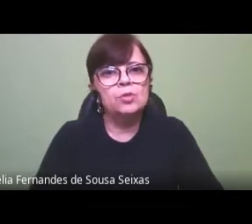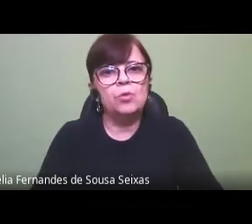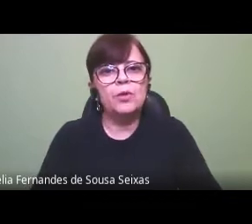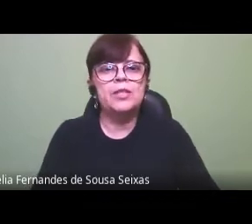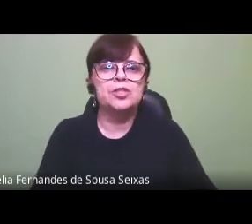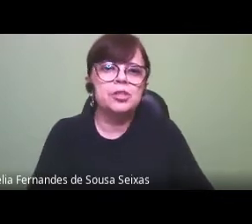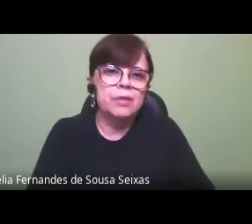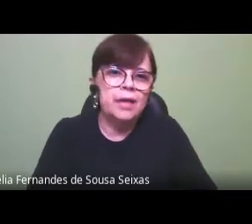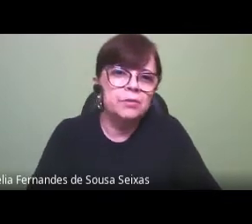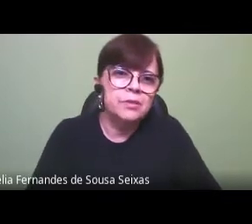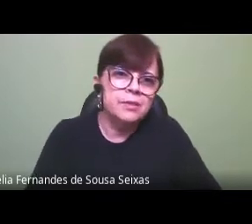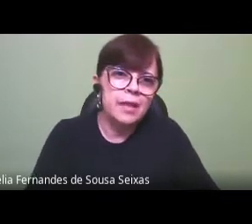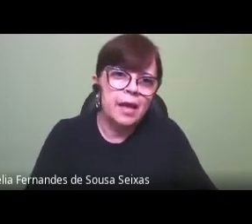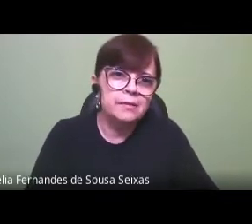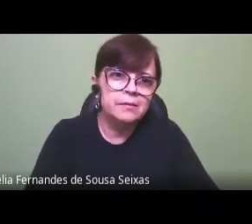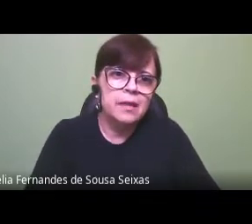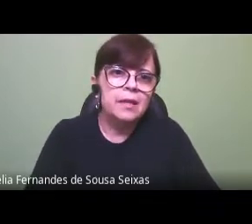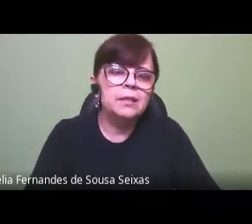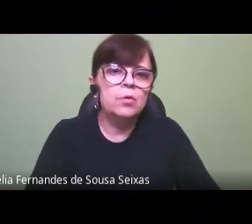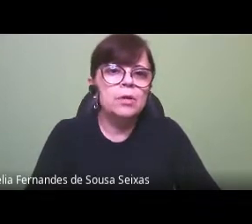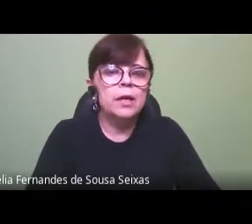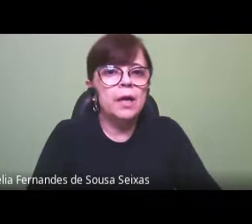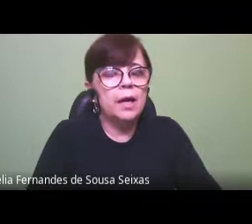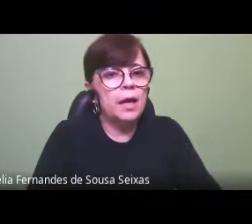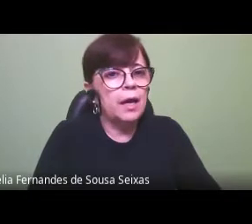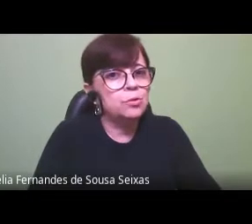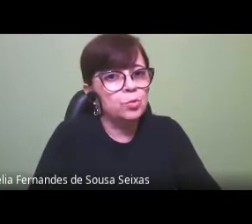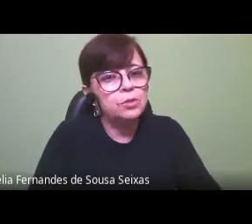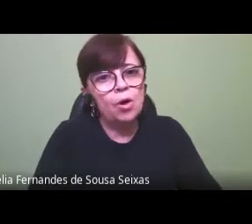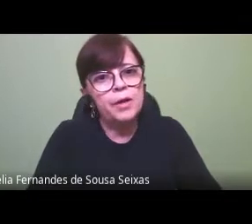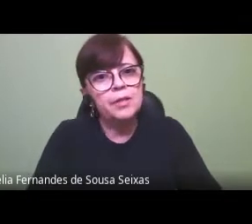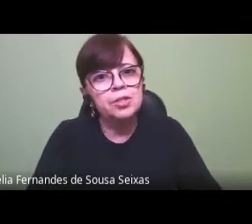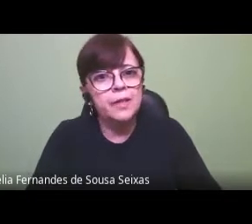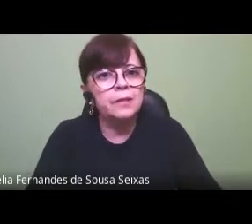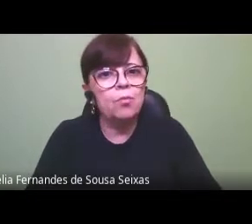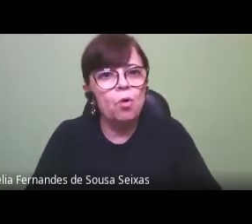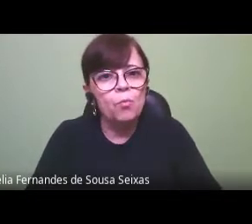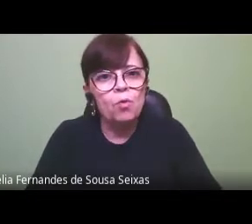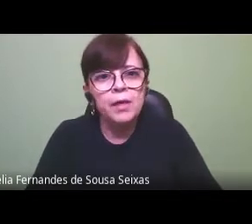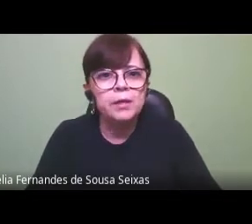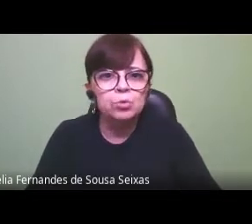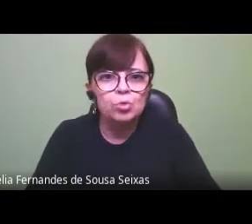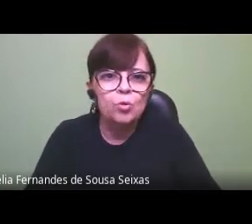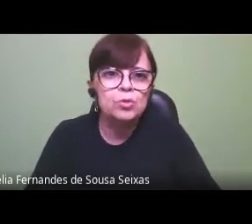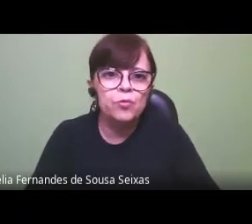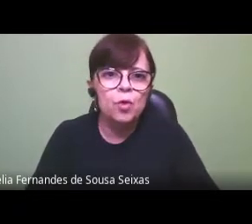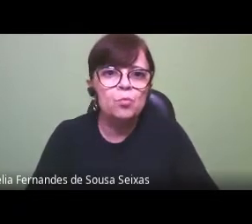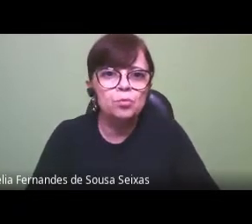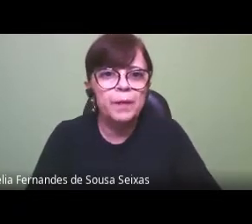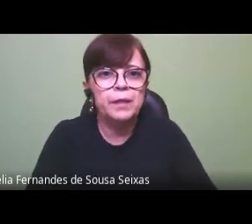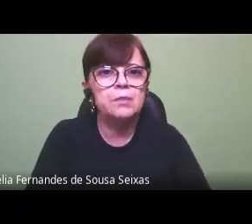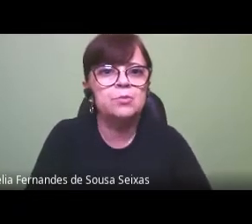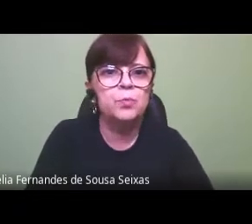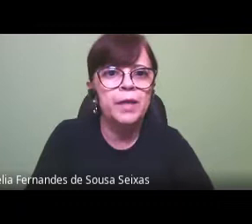oralismo, sobre o registro da língua de sinais. Então, essa sua história é registrada como alguém que lutou e